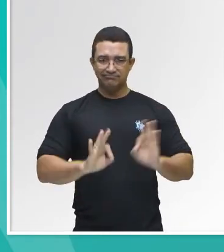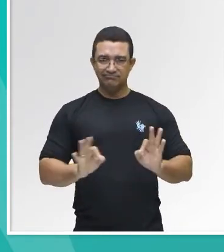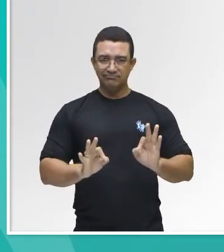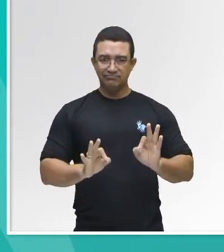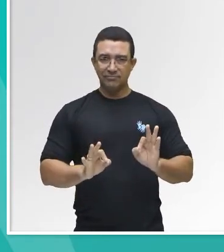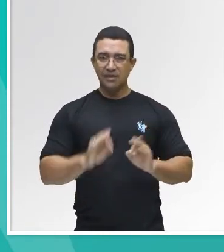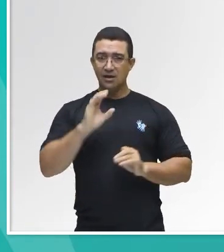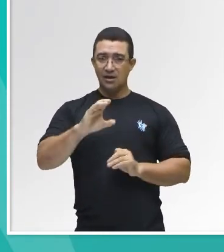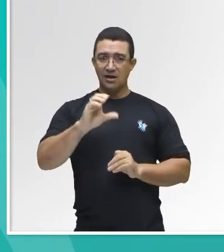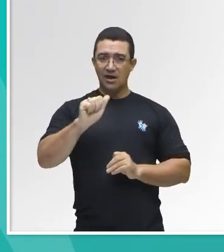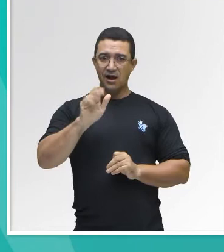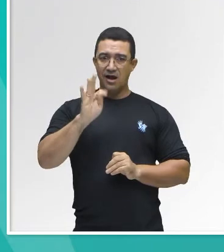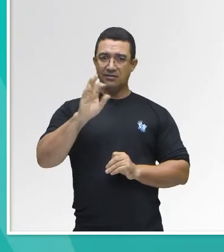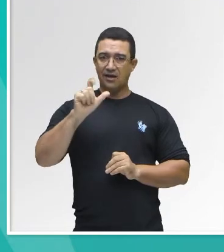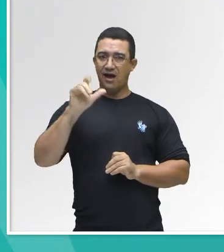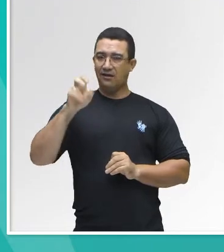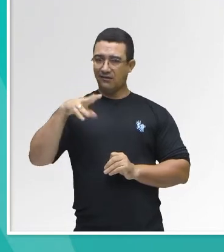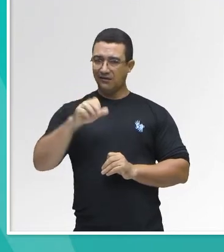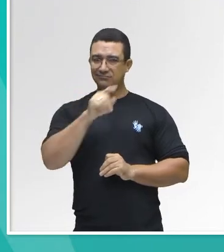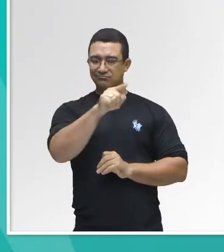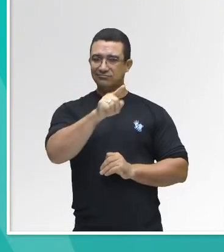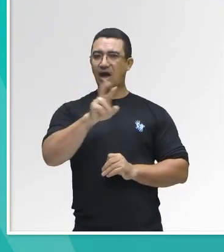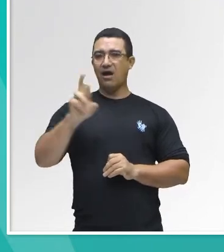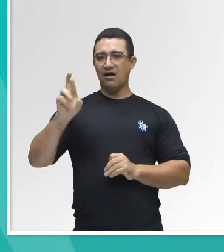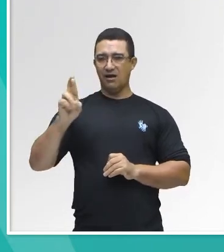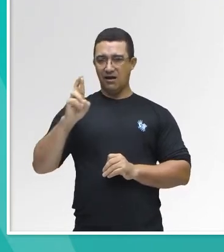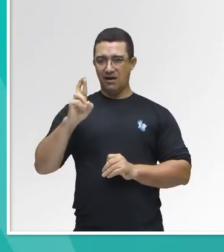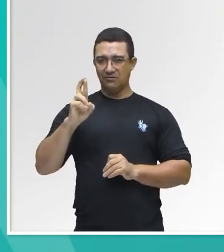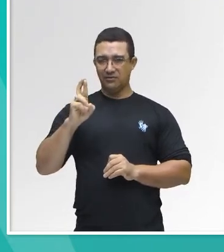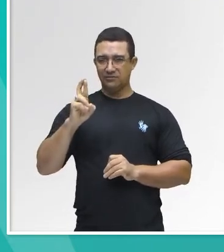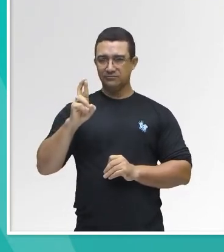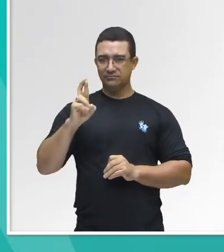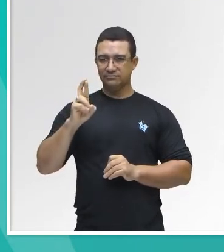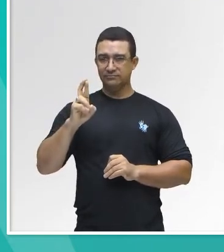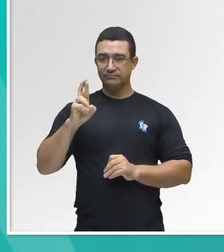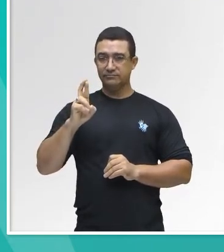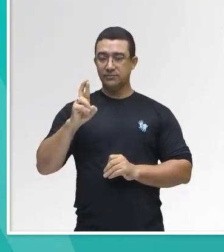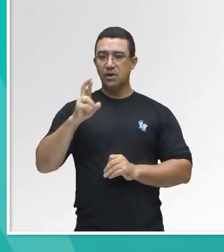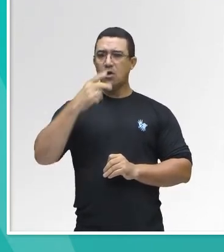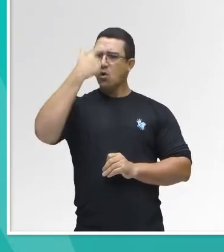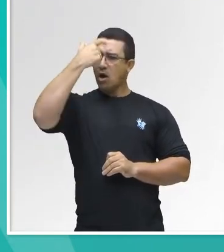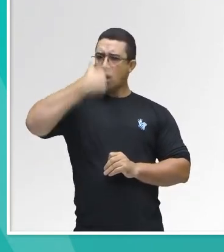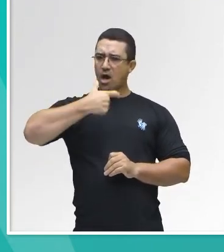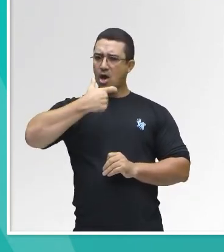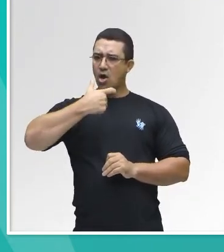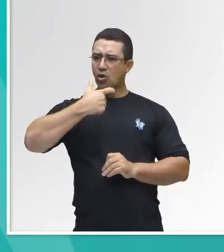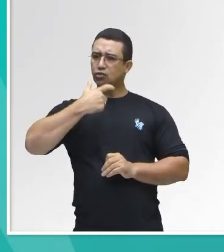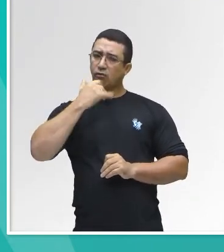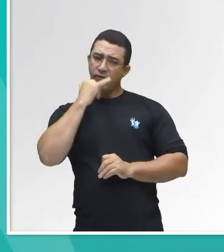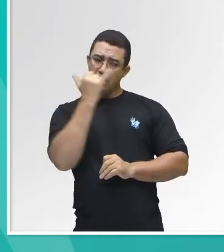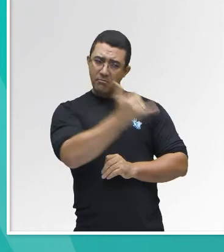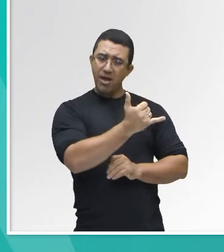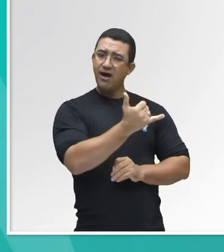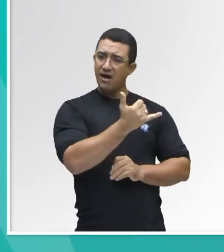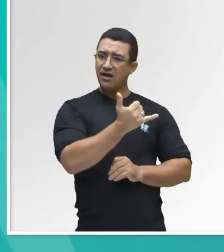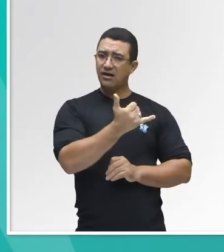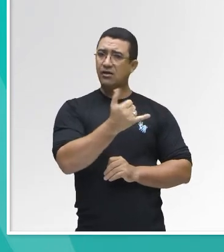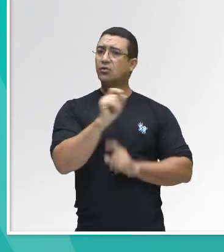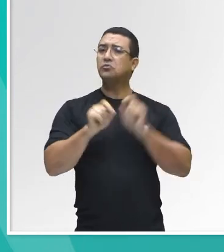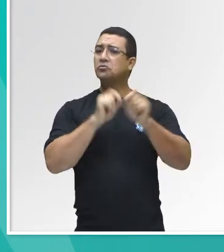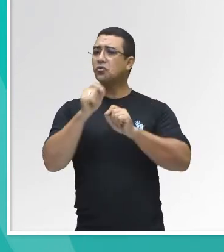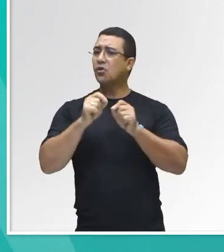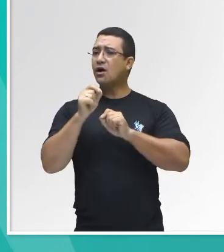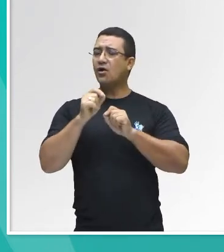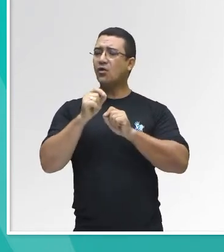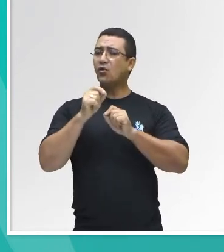Catalina está embaraçada. Aqui eu estou fazendo um raciocínio por sinais. Quais são os sinais? Quais